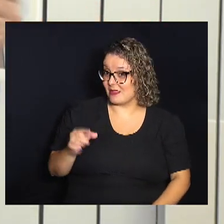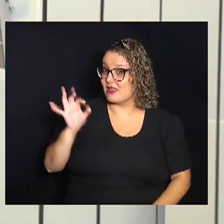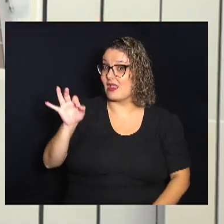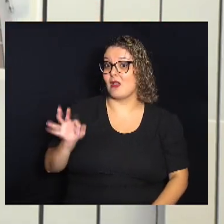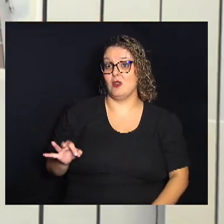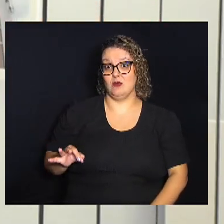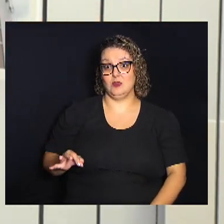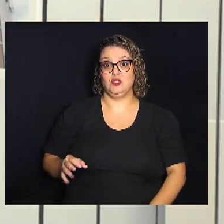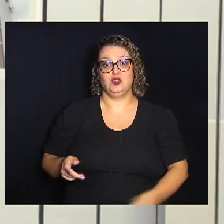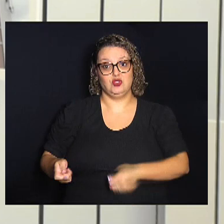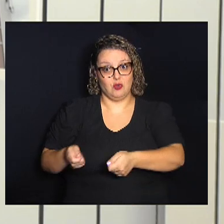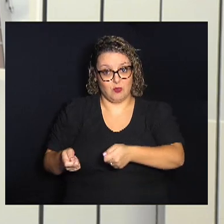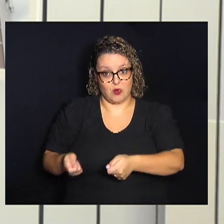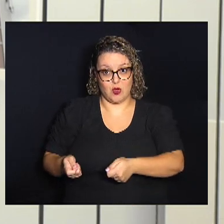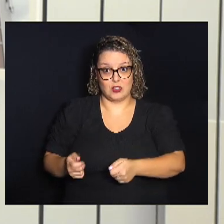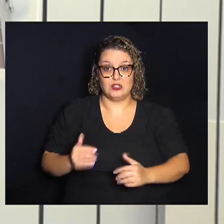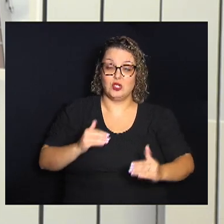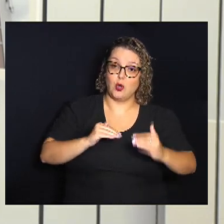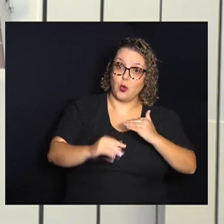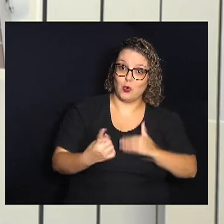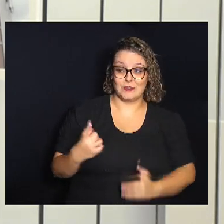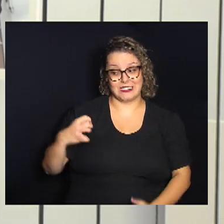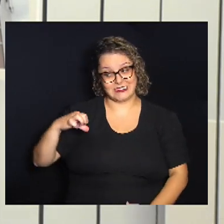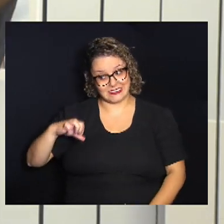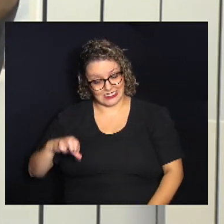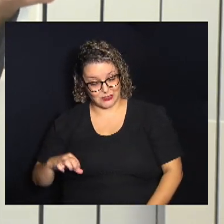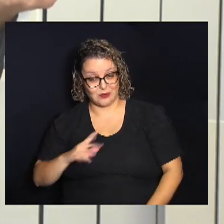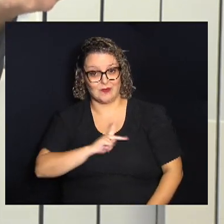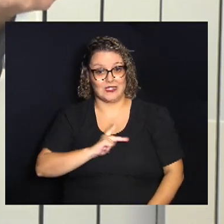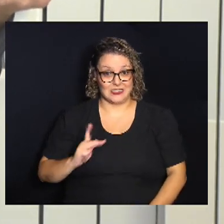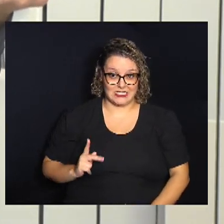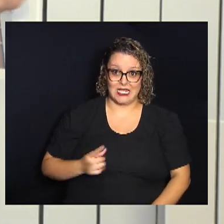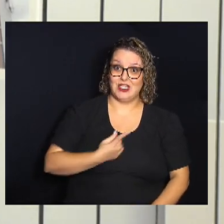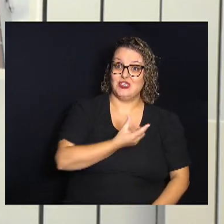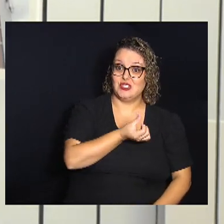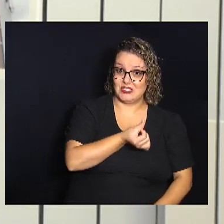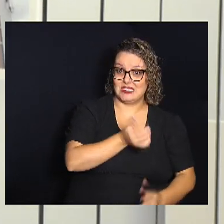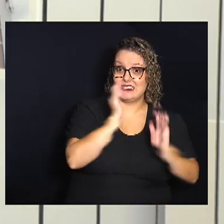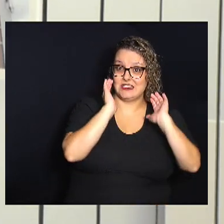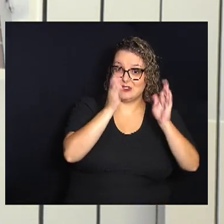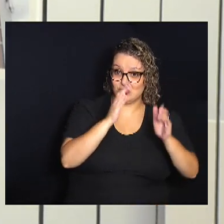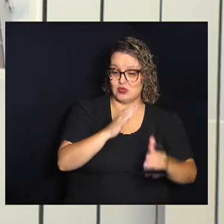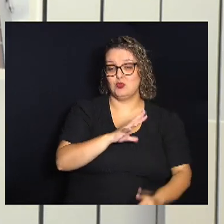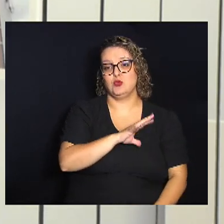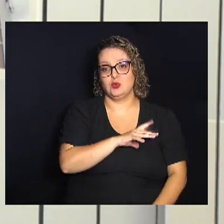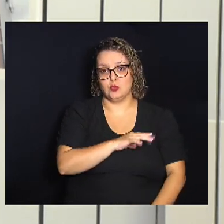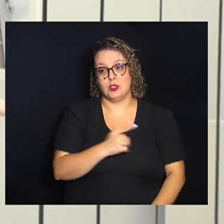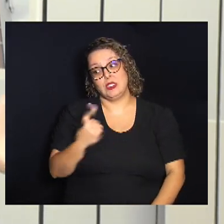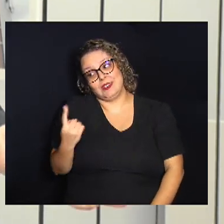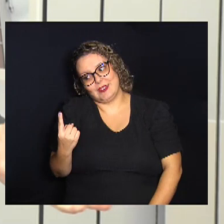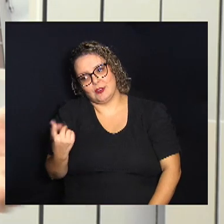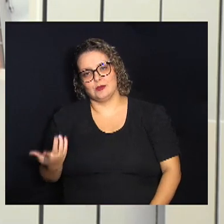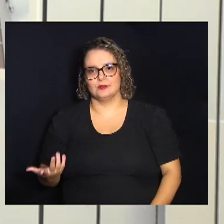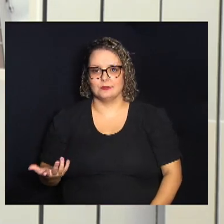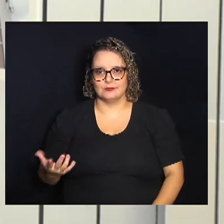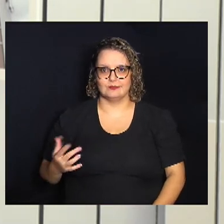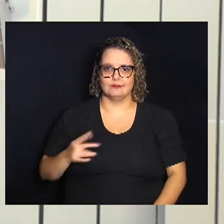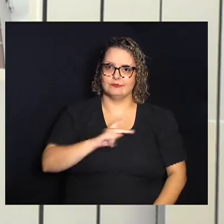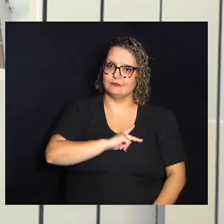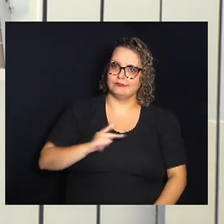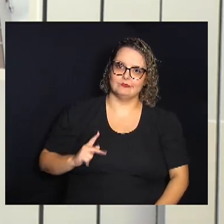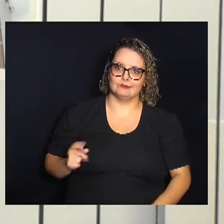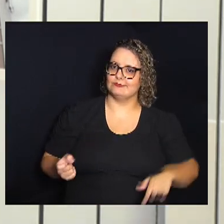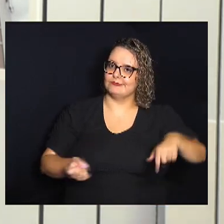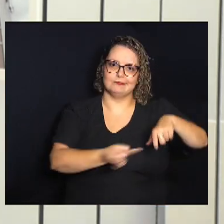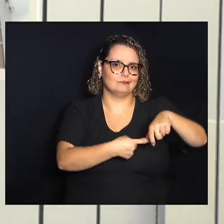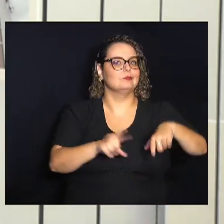de bola contra 19 da Ponte, 16 escanteios para o Corinthians e 1 da Ponte, mas bola na rede foi